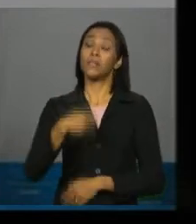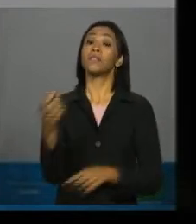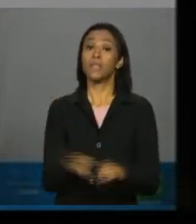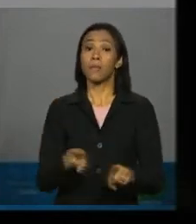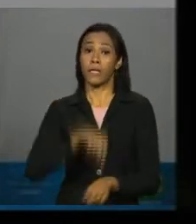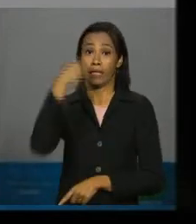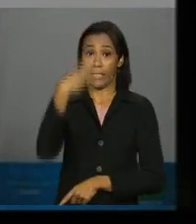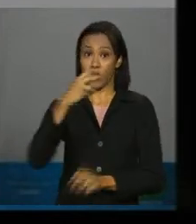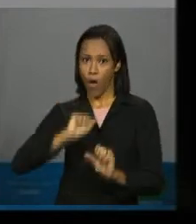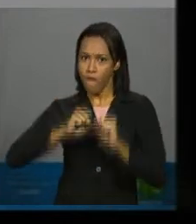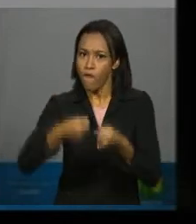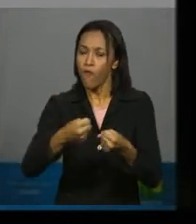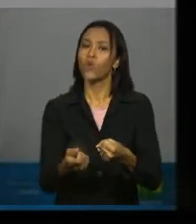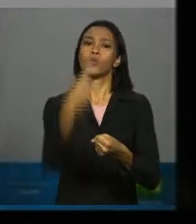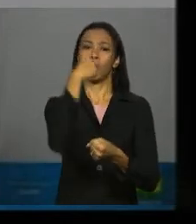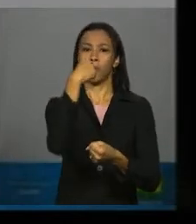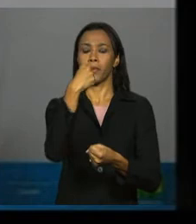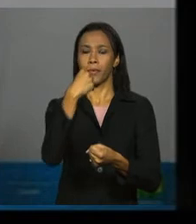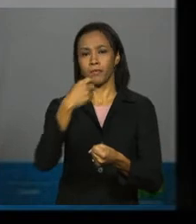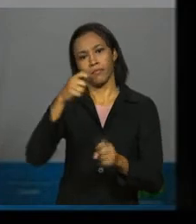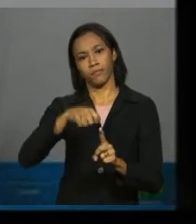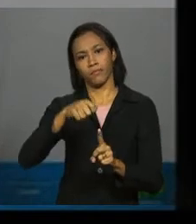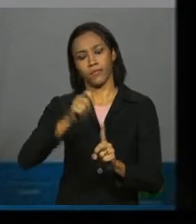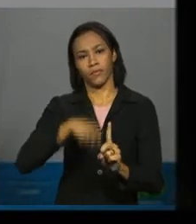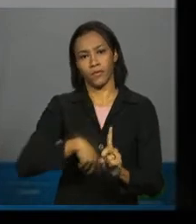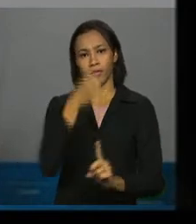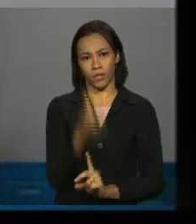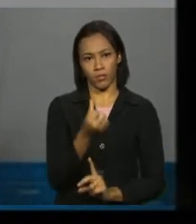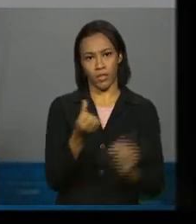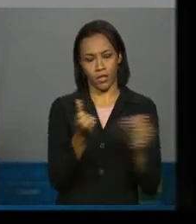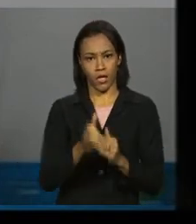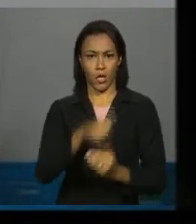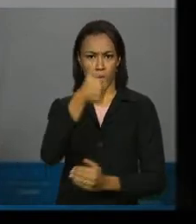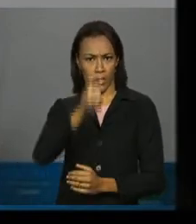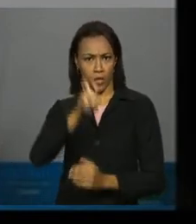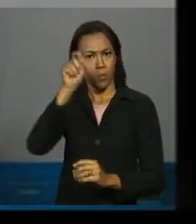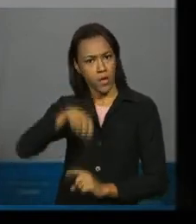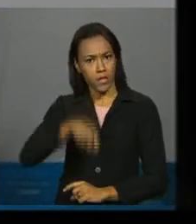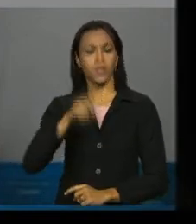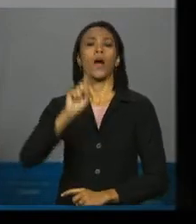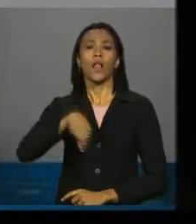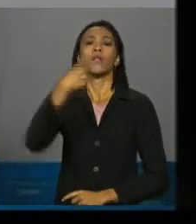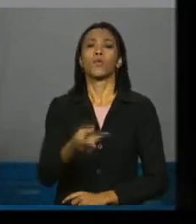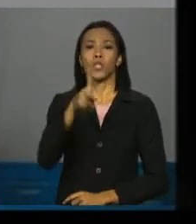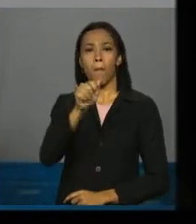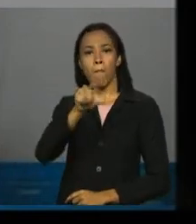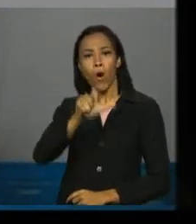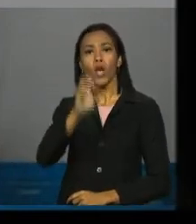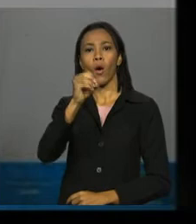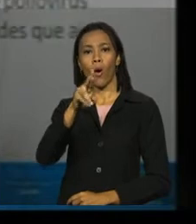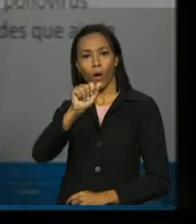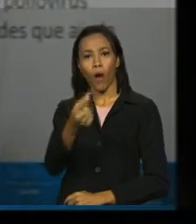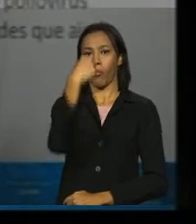terceira e o reforço né dos seis meses e no 15 negócio do 15º mês ela tomará a pólio oral